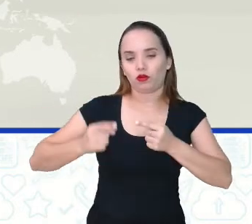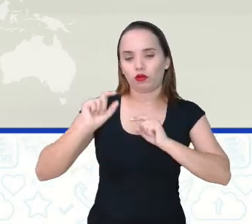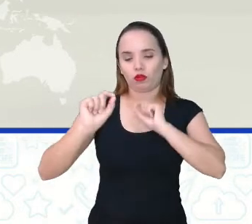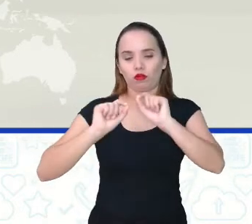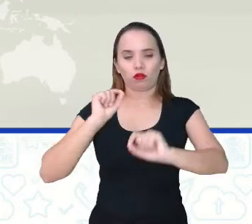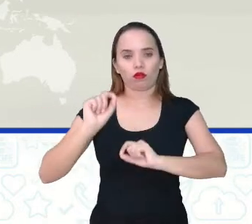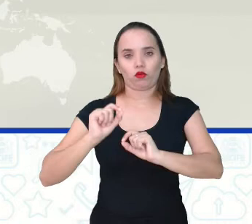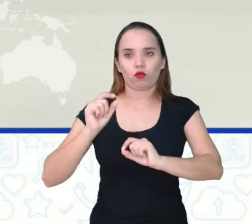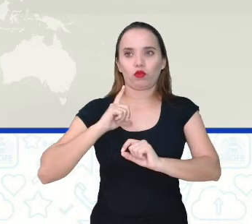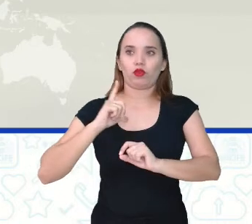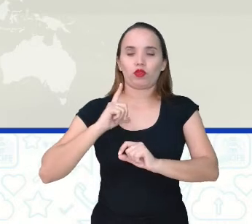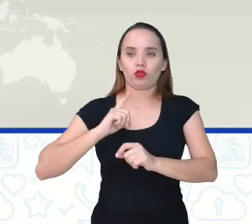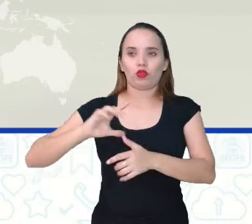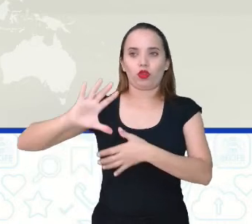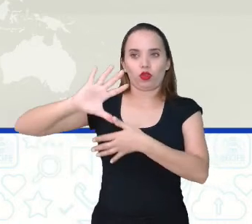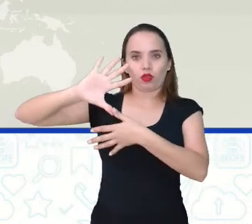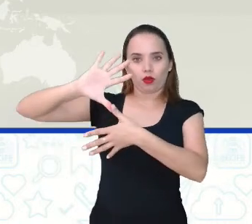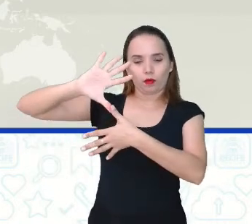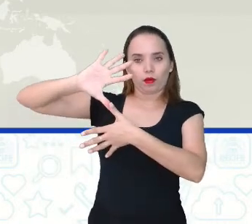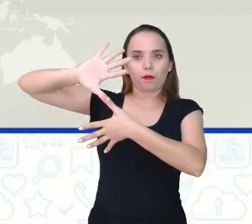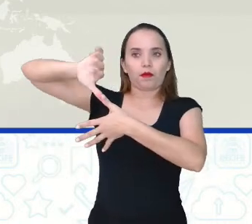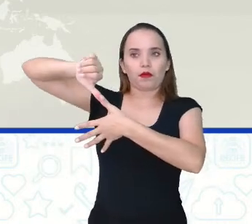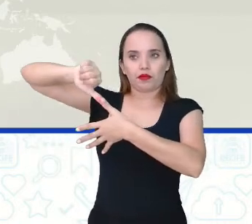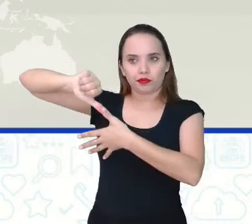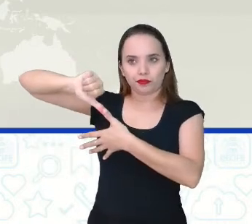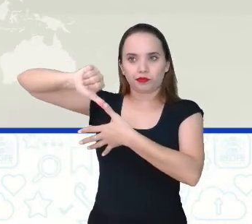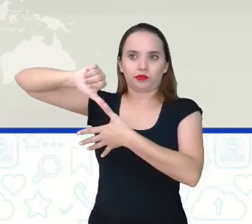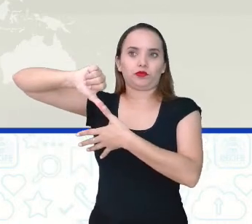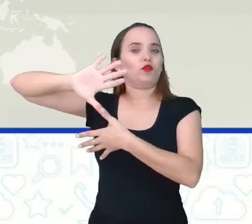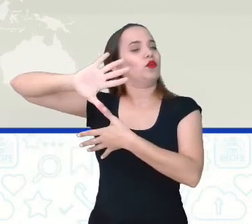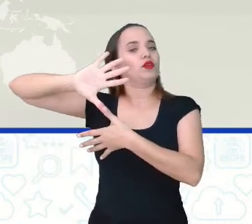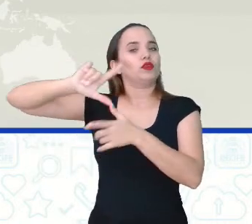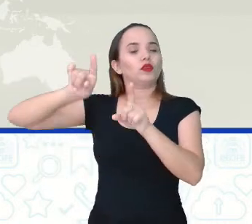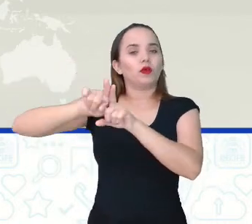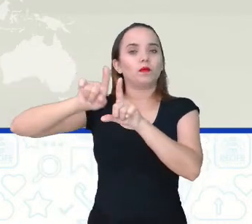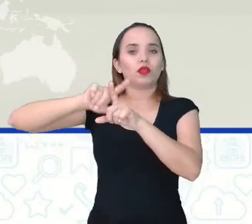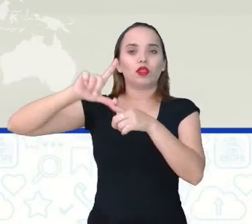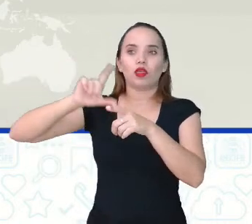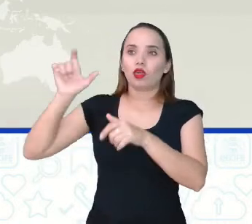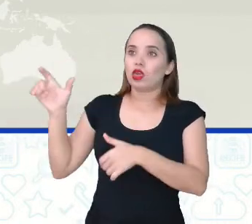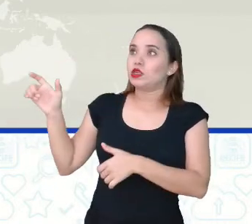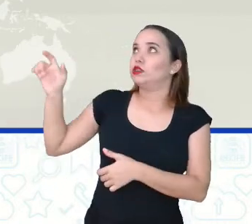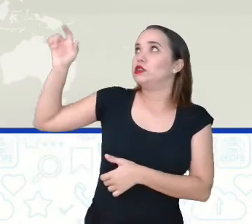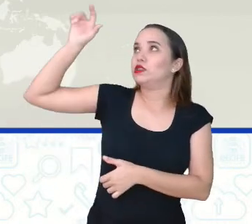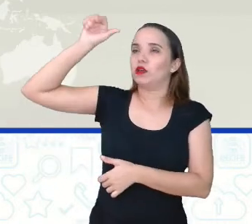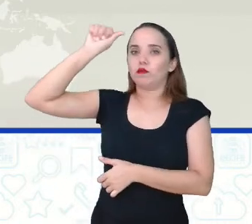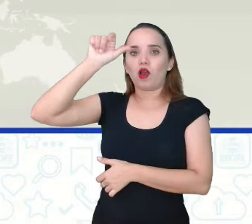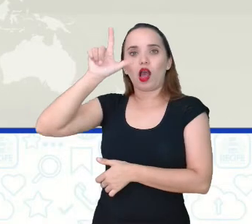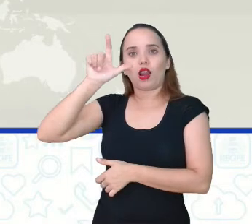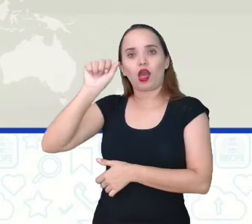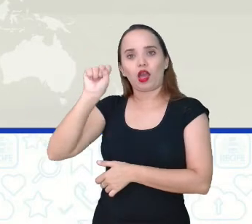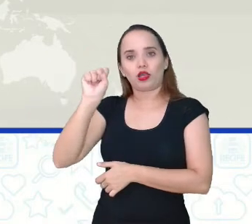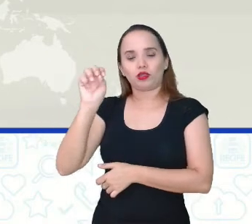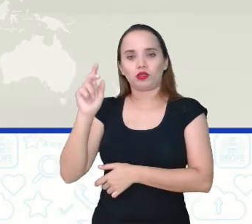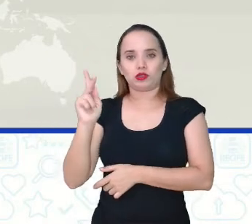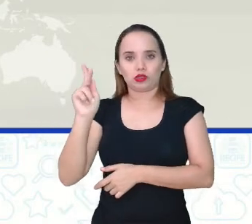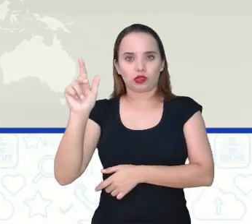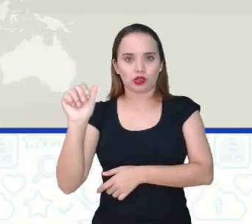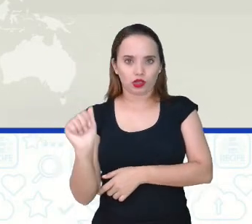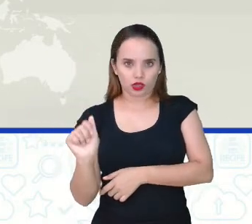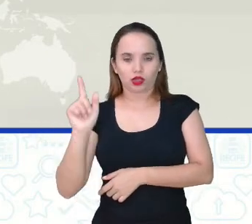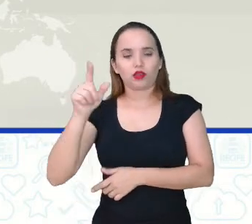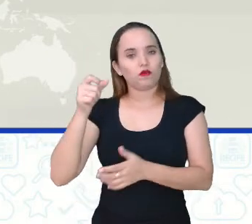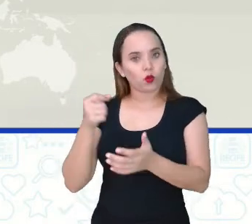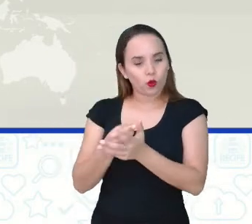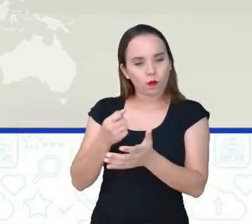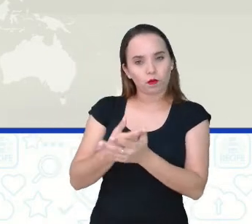com o Canadá, Estados Unidos e México. A gente tem lá em cima o Alasca, que foi uma parte da Rússia comprada pelos Estados Unidos,